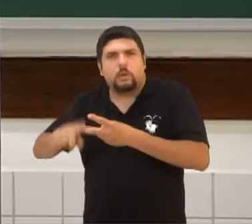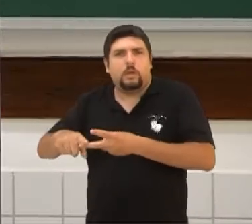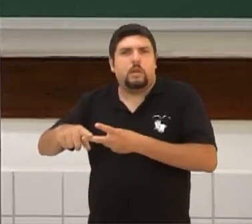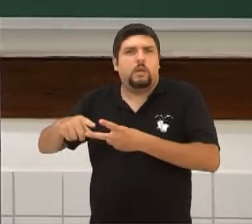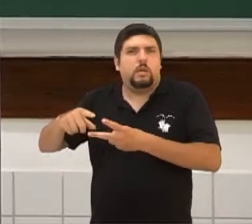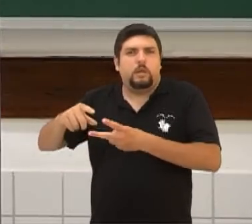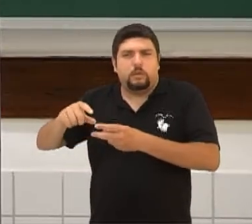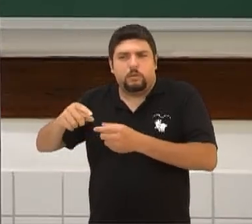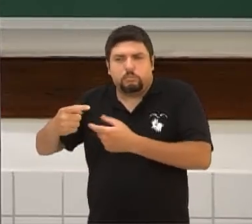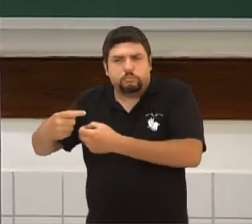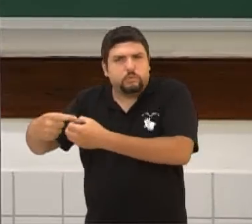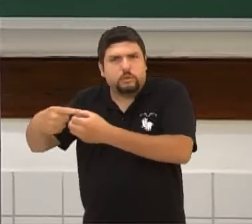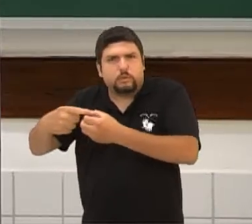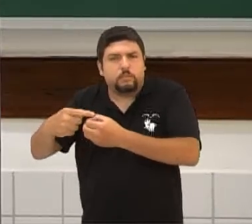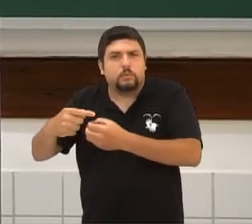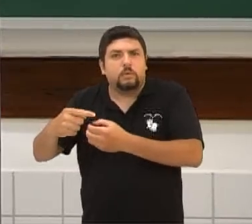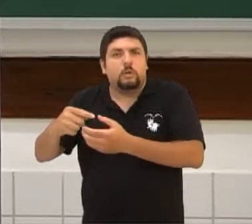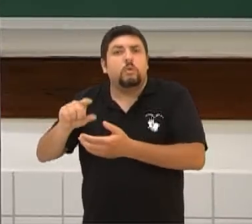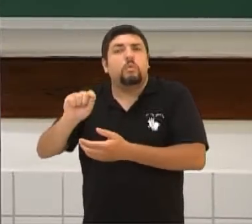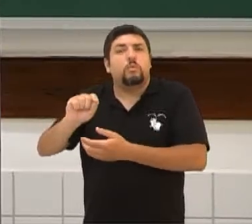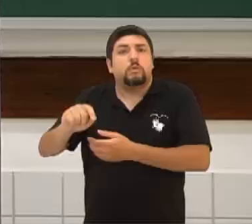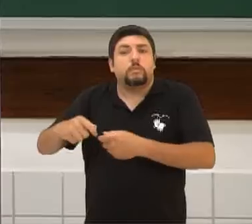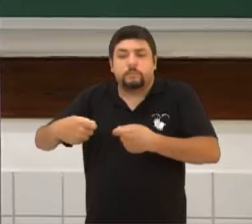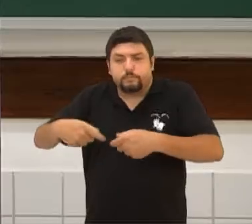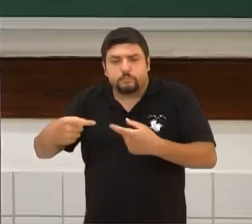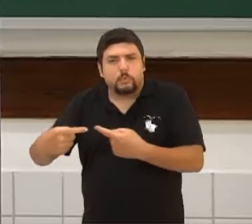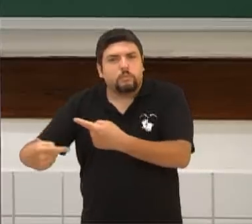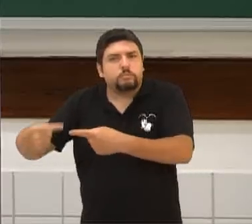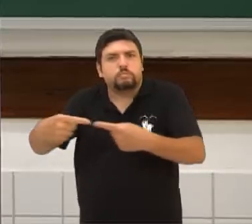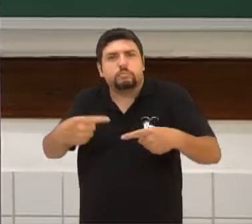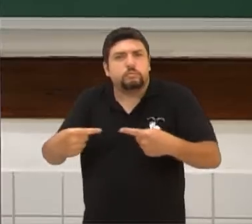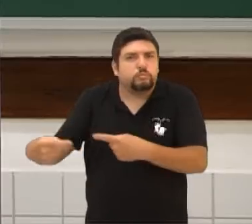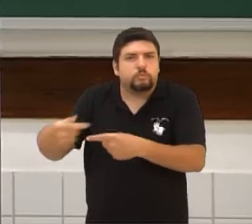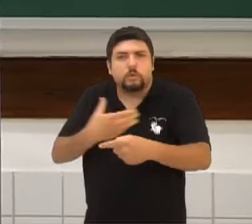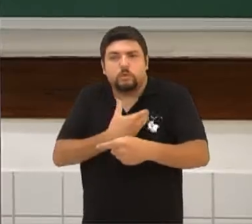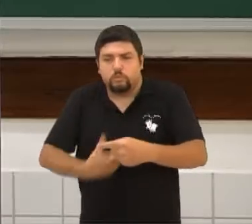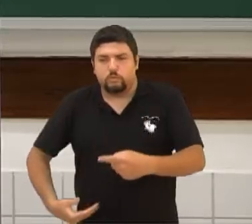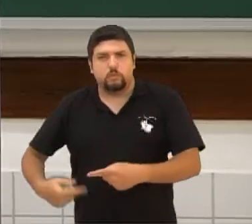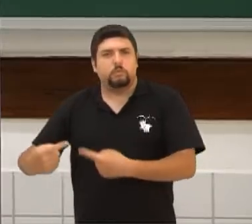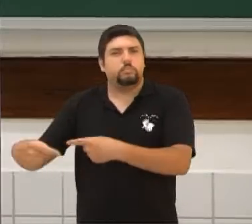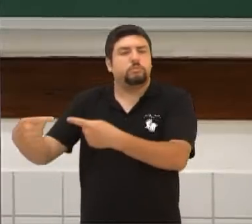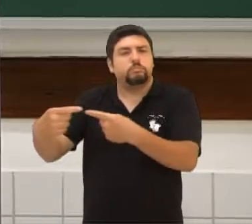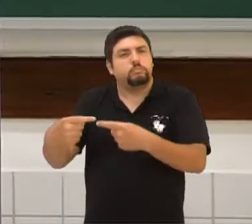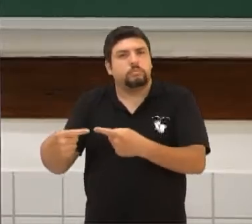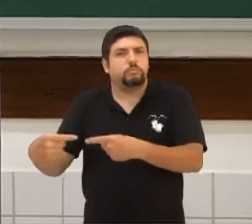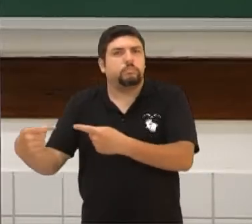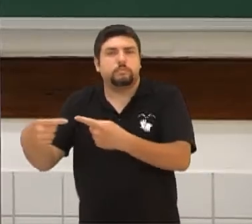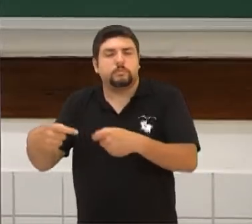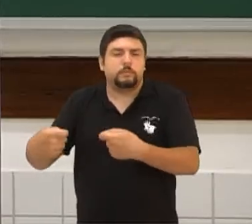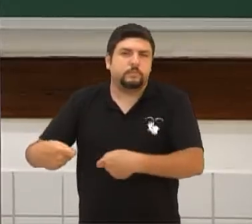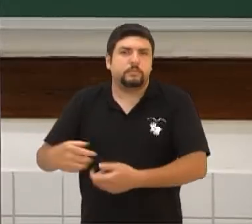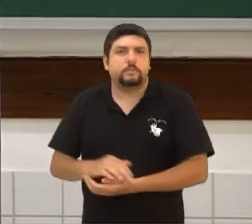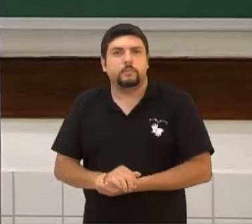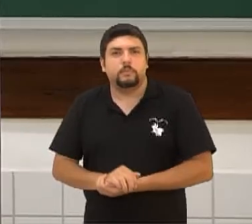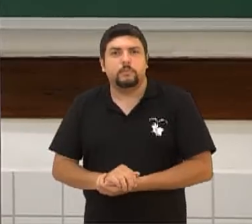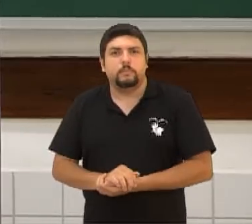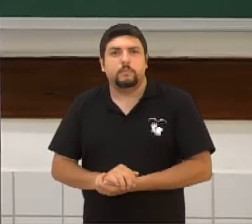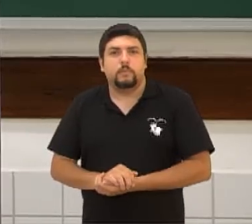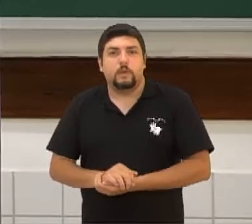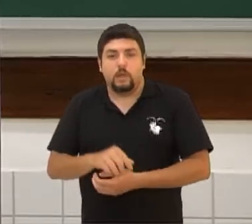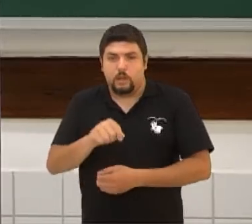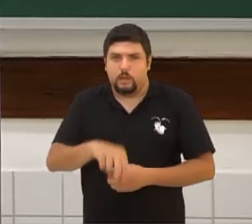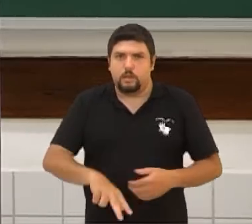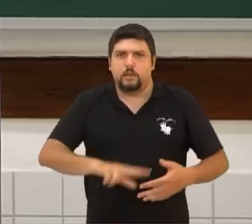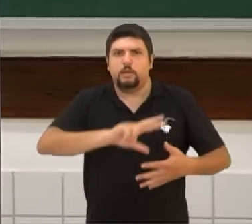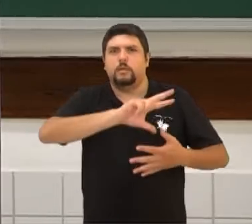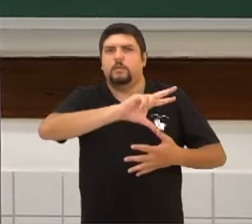entendimento entre os políticos, entre os governantes. Repito, isso acontece em vários países. Aqui na América Latina,